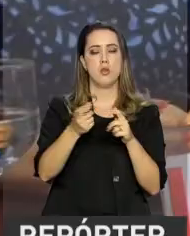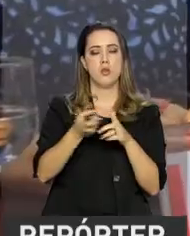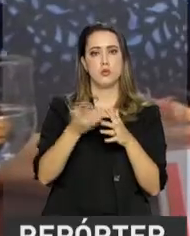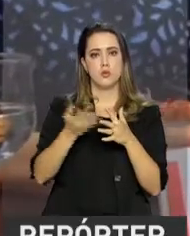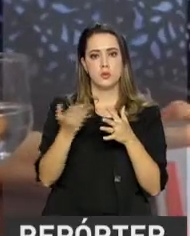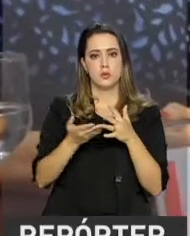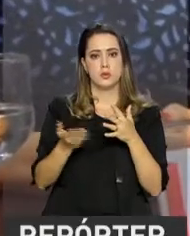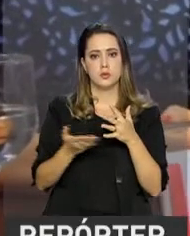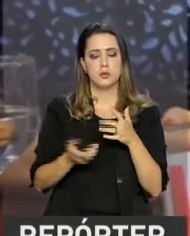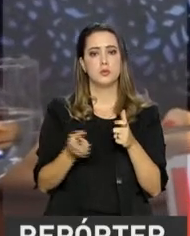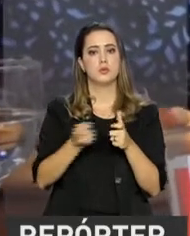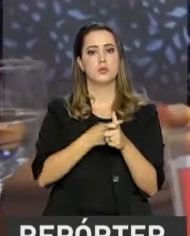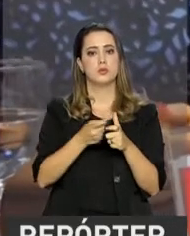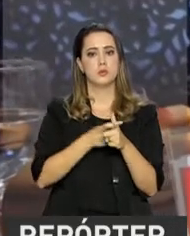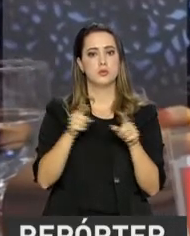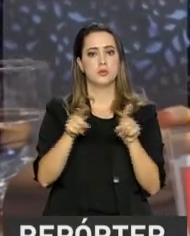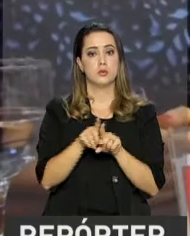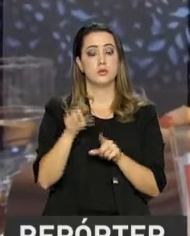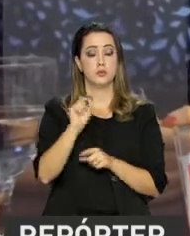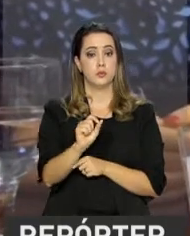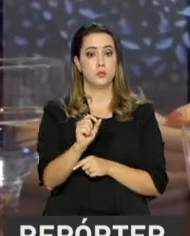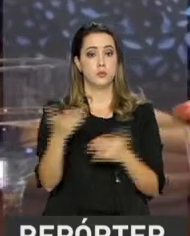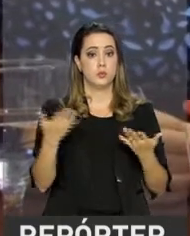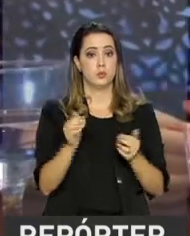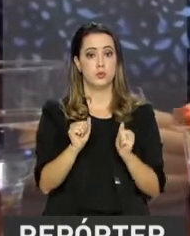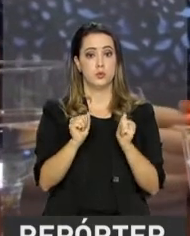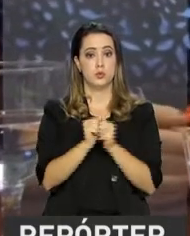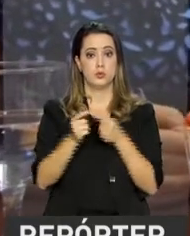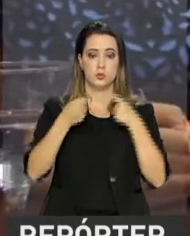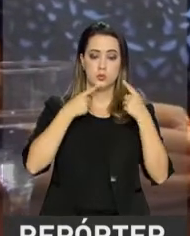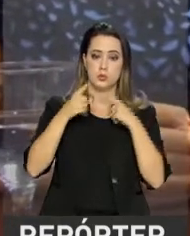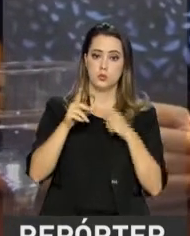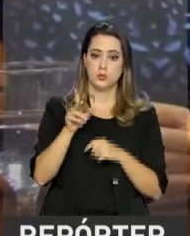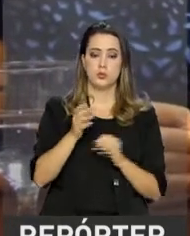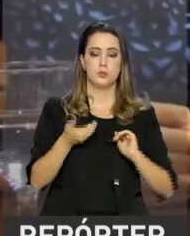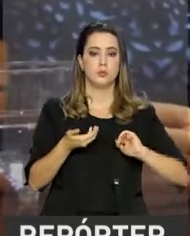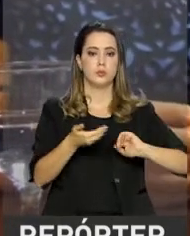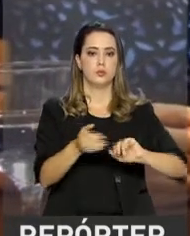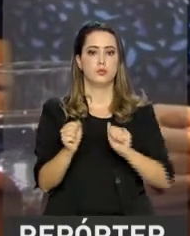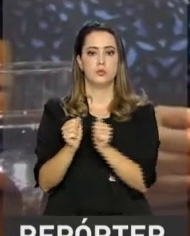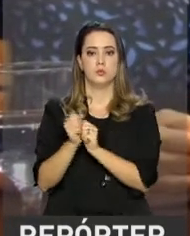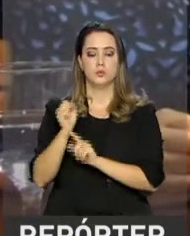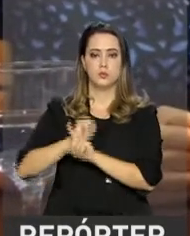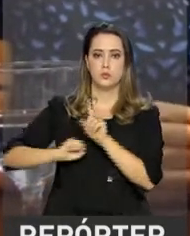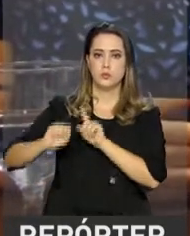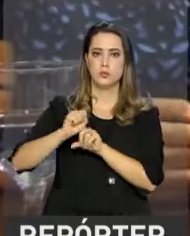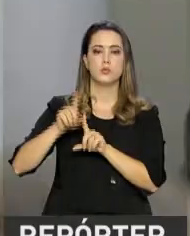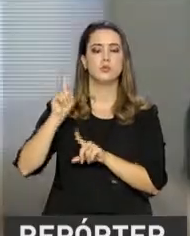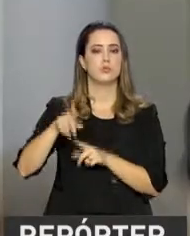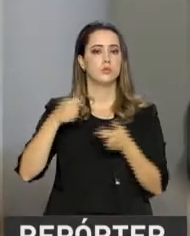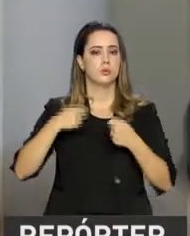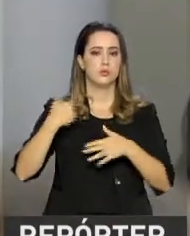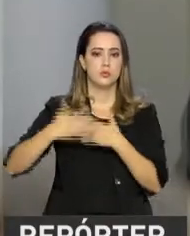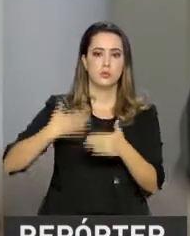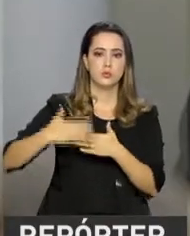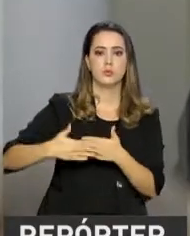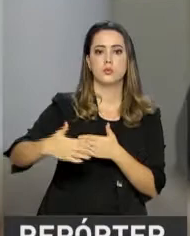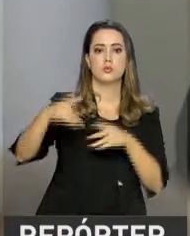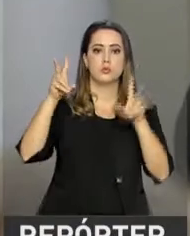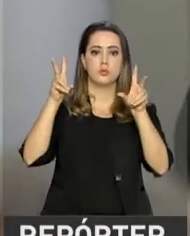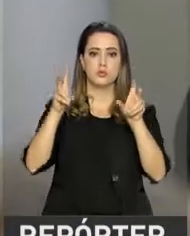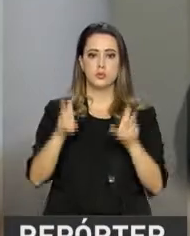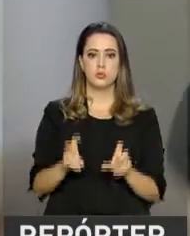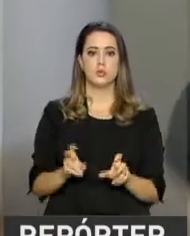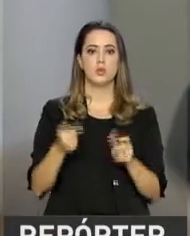nas palavras do presidente michel temer um diálogo com o congresso nacional ea sociedade foi possível fazer avançar temas que